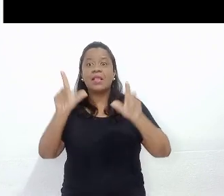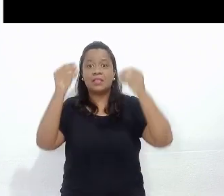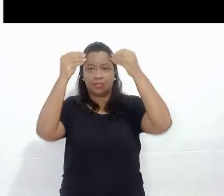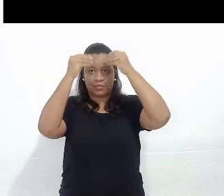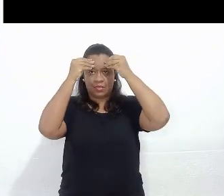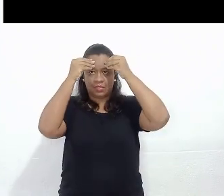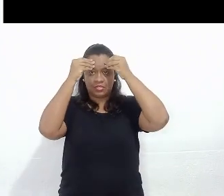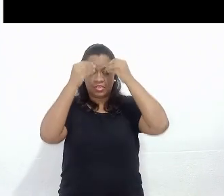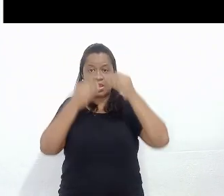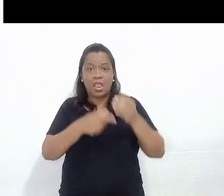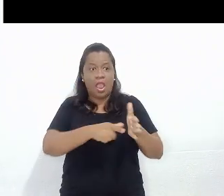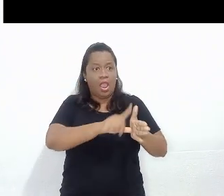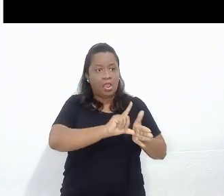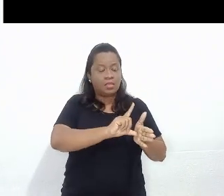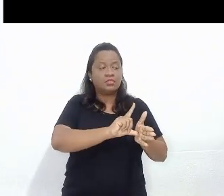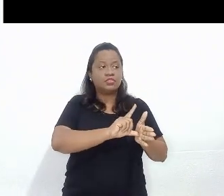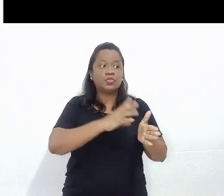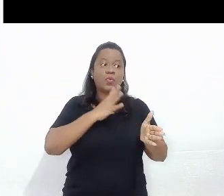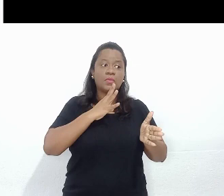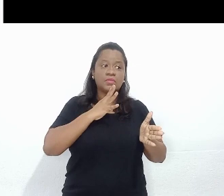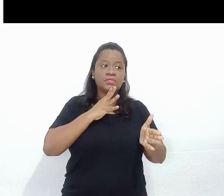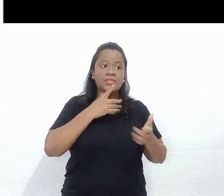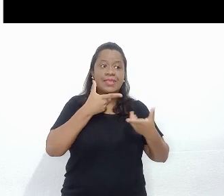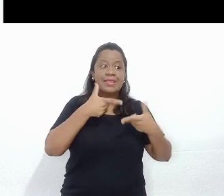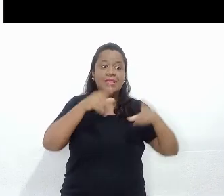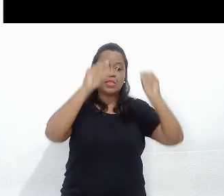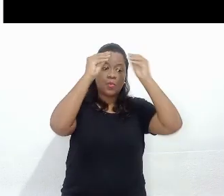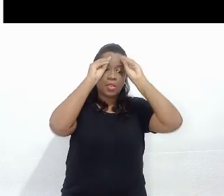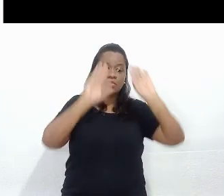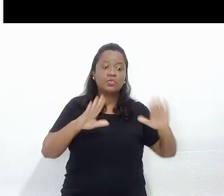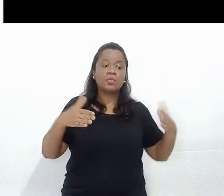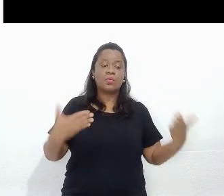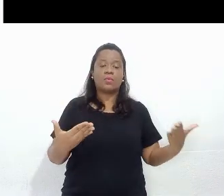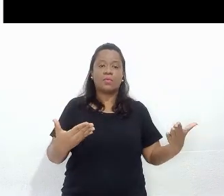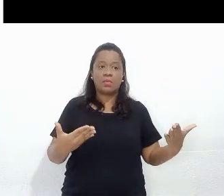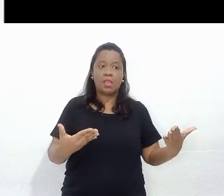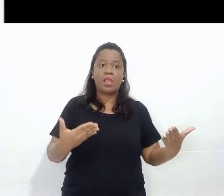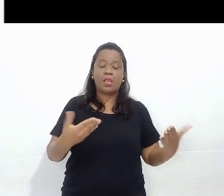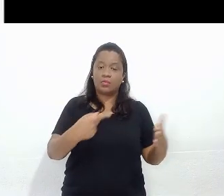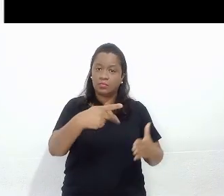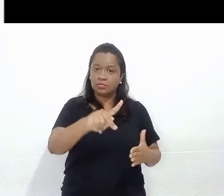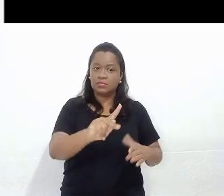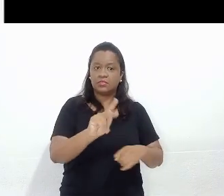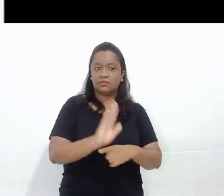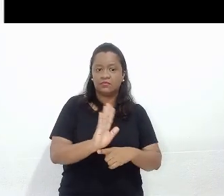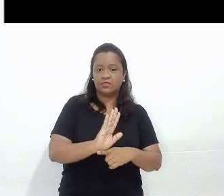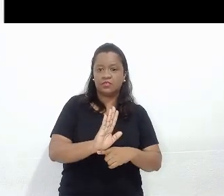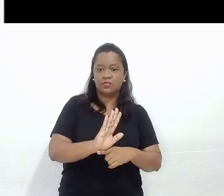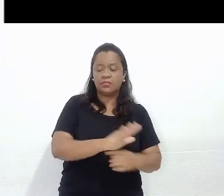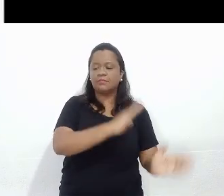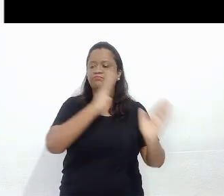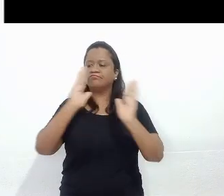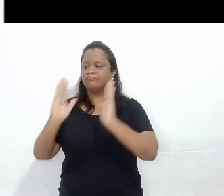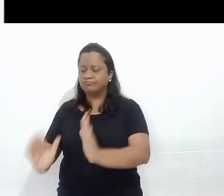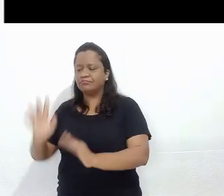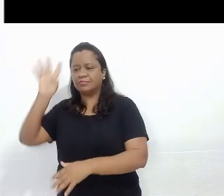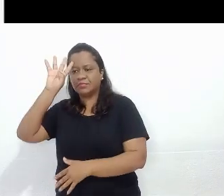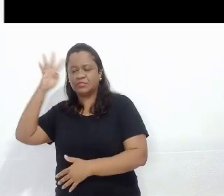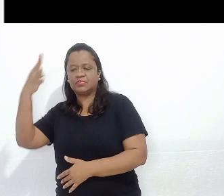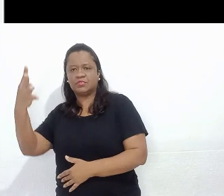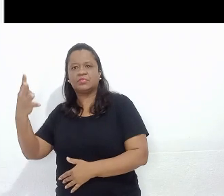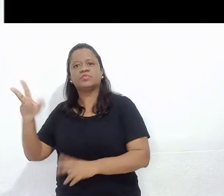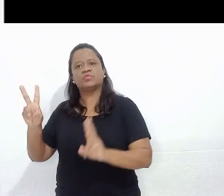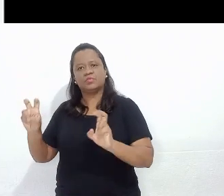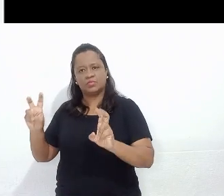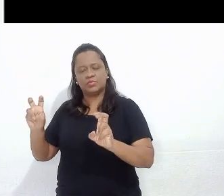de conhecer qual é bem a linguagem do seu filme, decidir, tomar todas as decisões do diretor em relação à